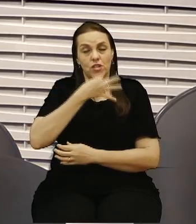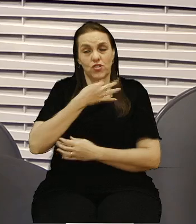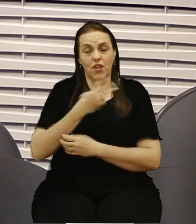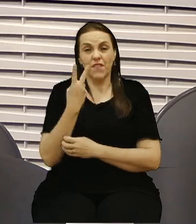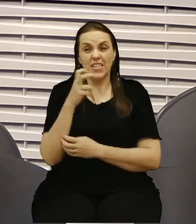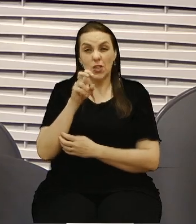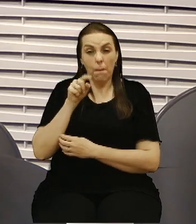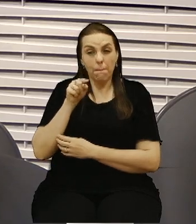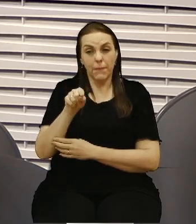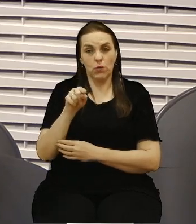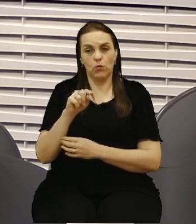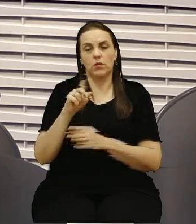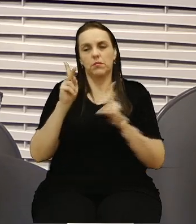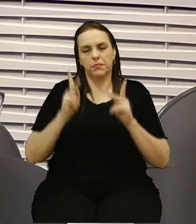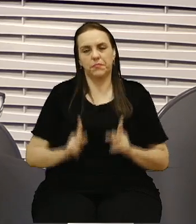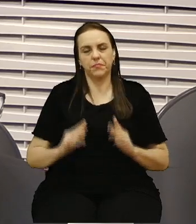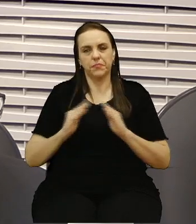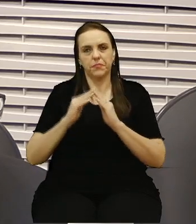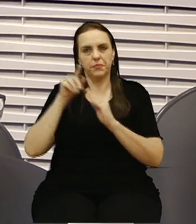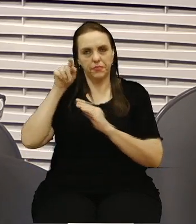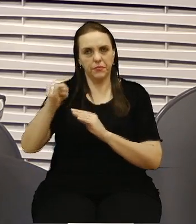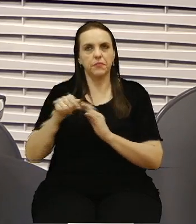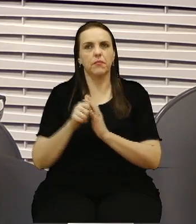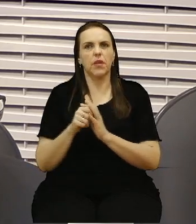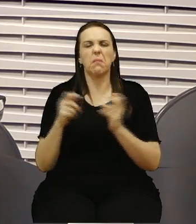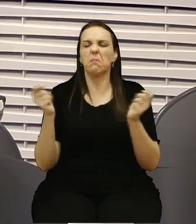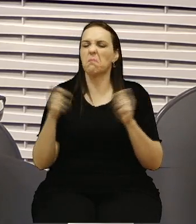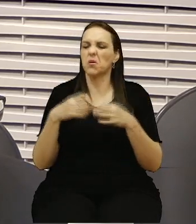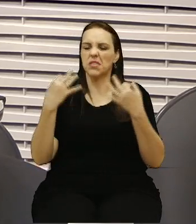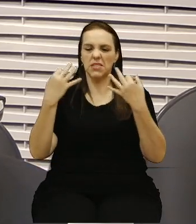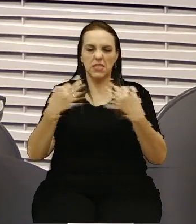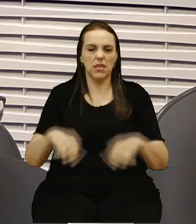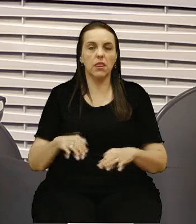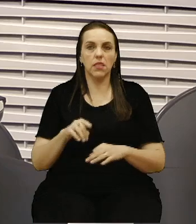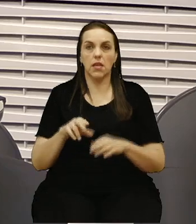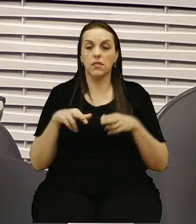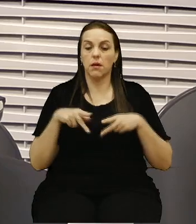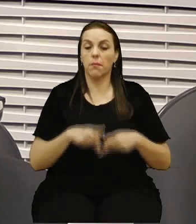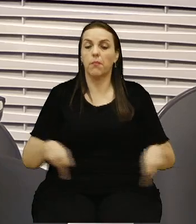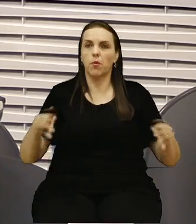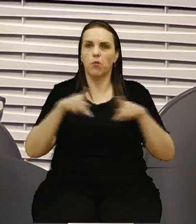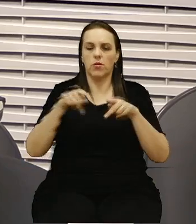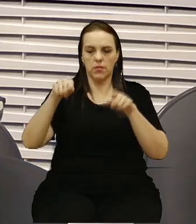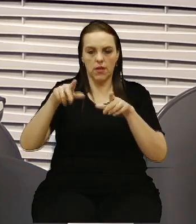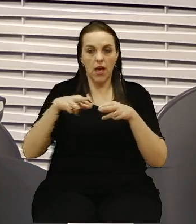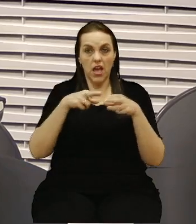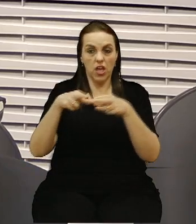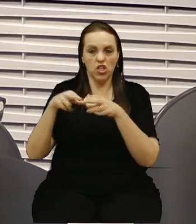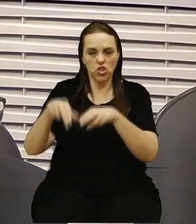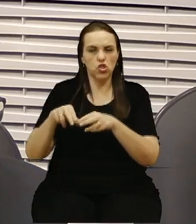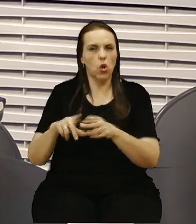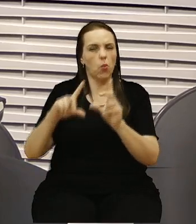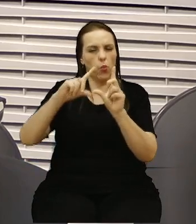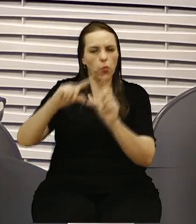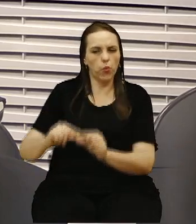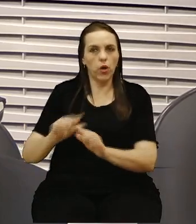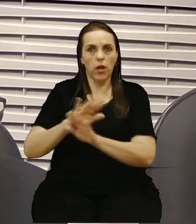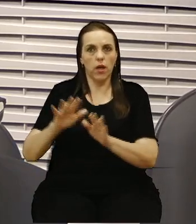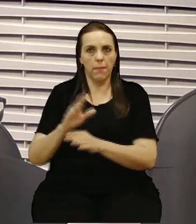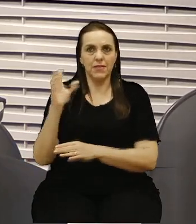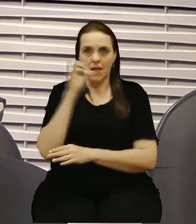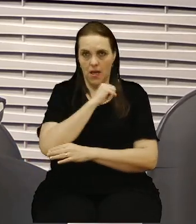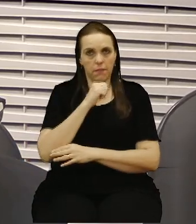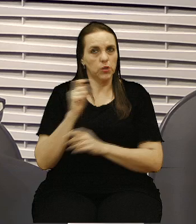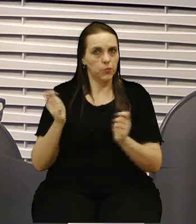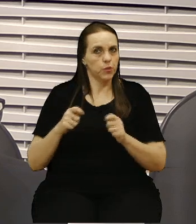25 mil habitantes, mas sim, pode ter certeza a população daquela região lá que vai estar sendo sanada o mais breve possível. E